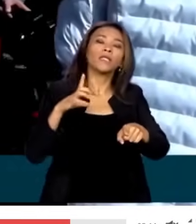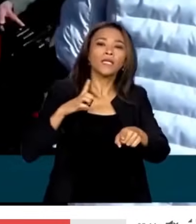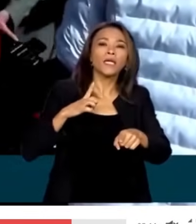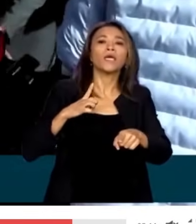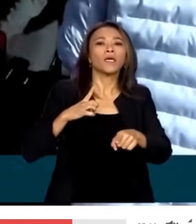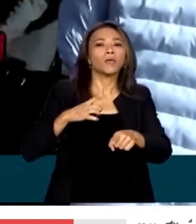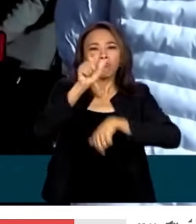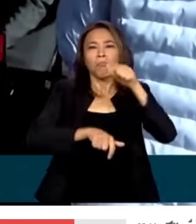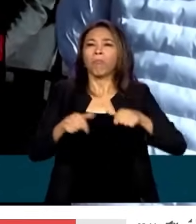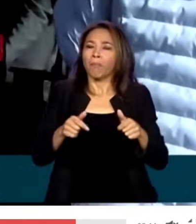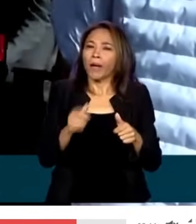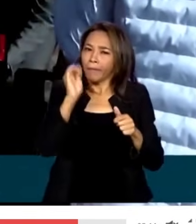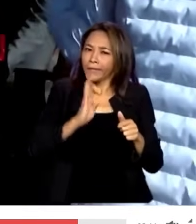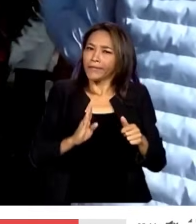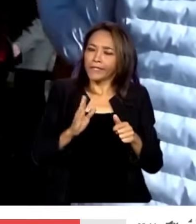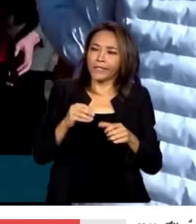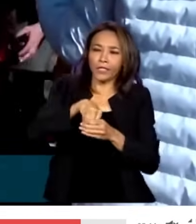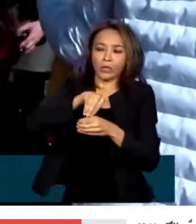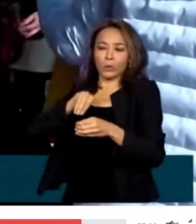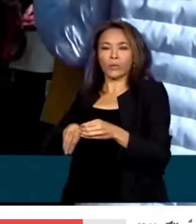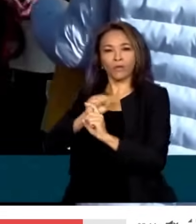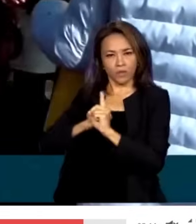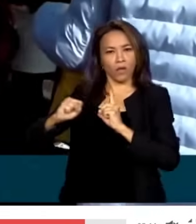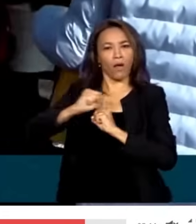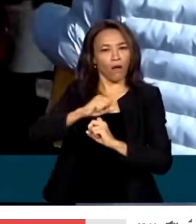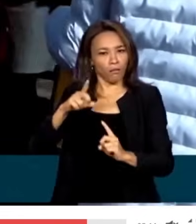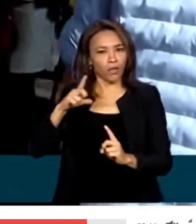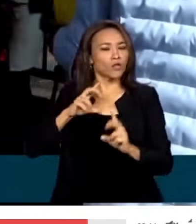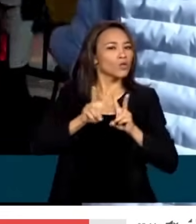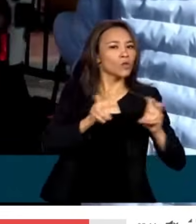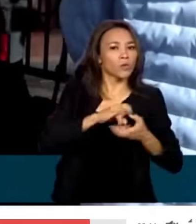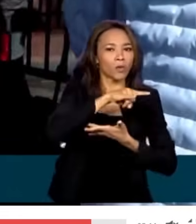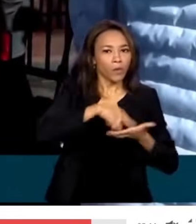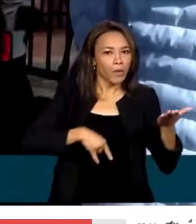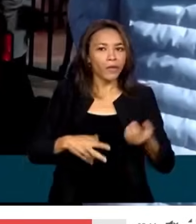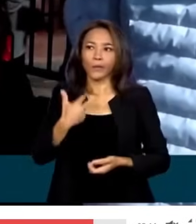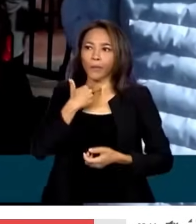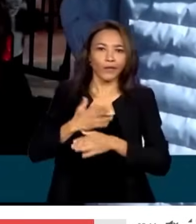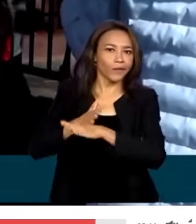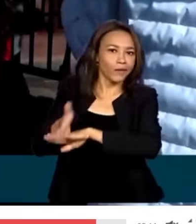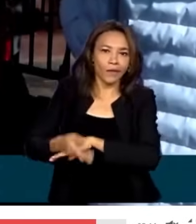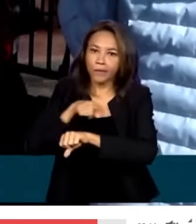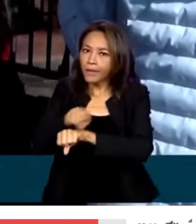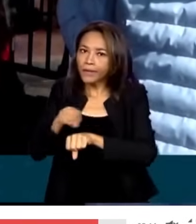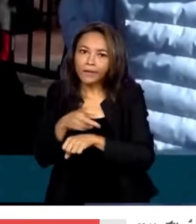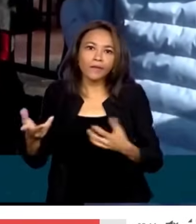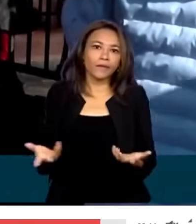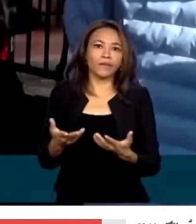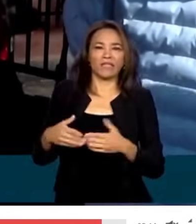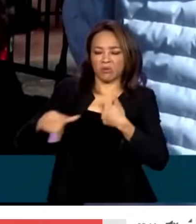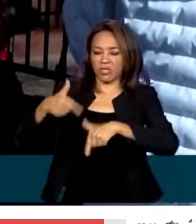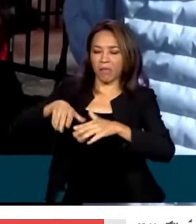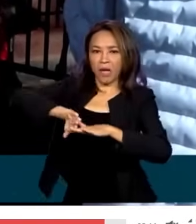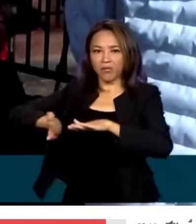essa união deve fazer com que os trabalhadores dos dois países voltem